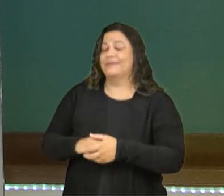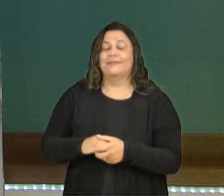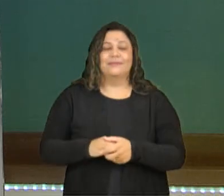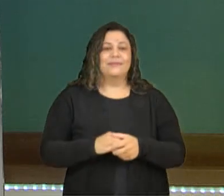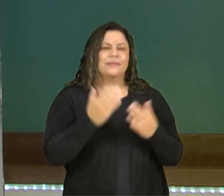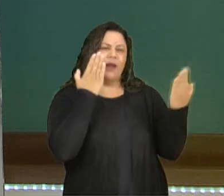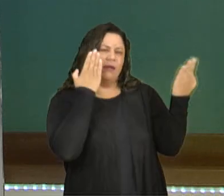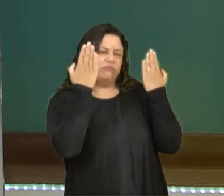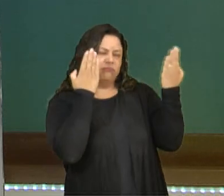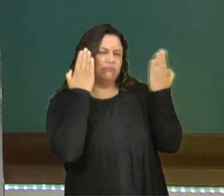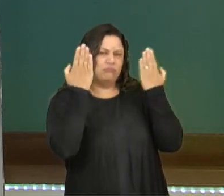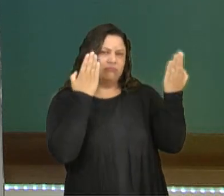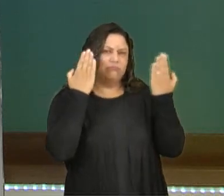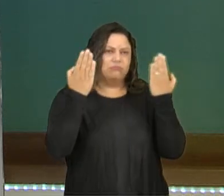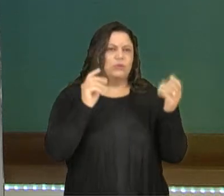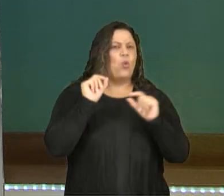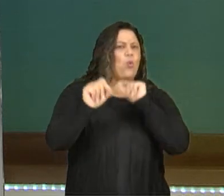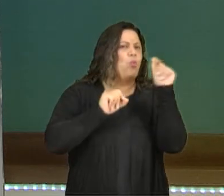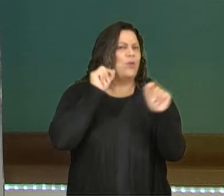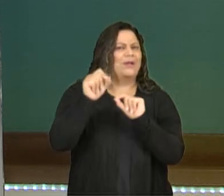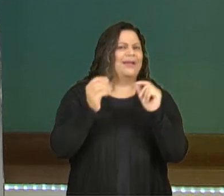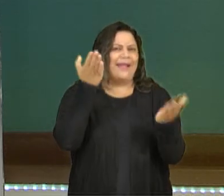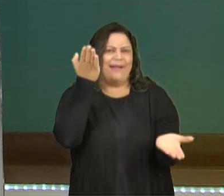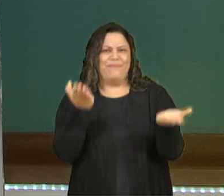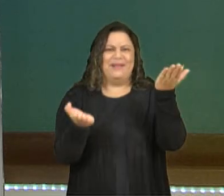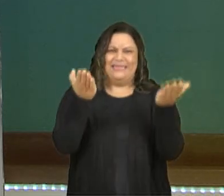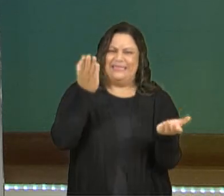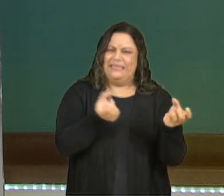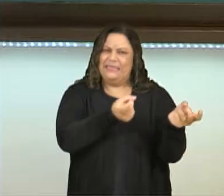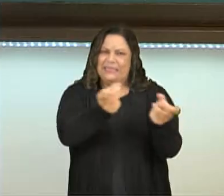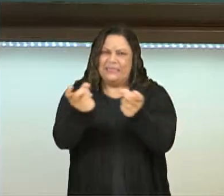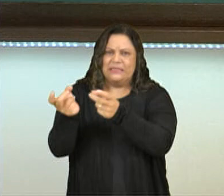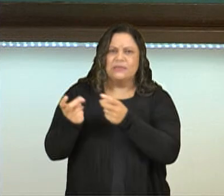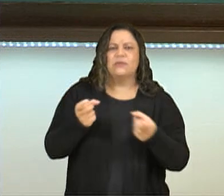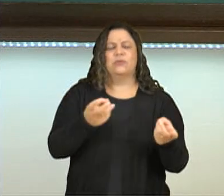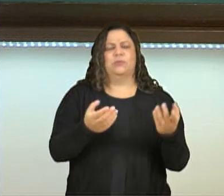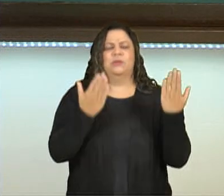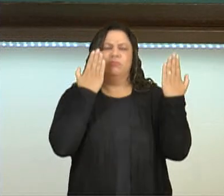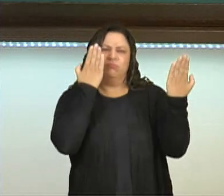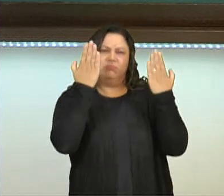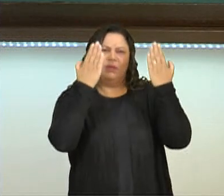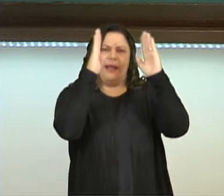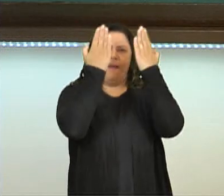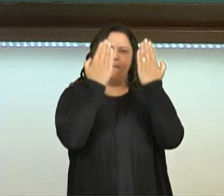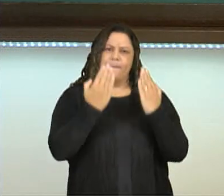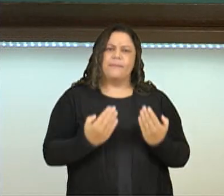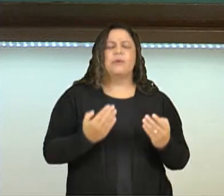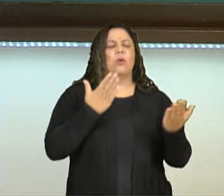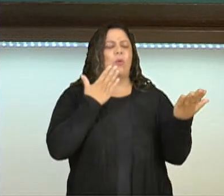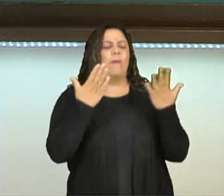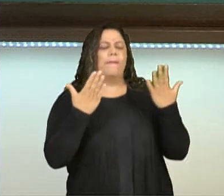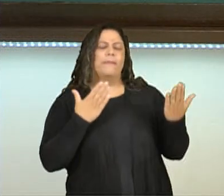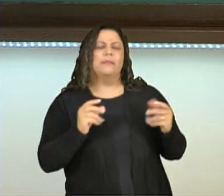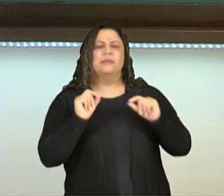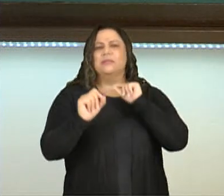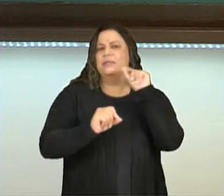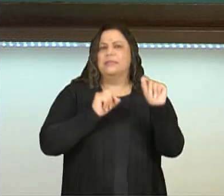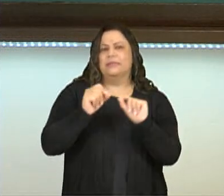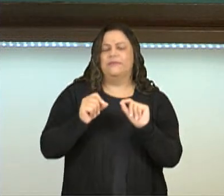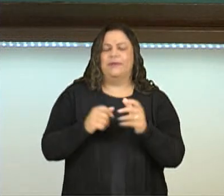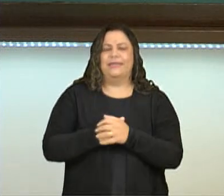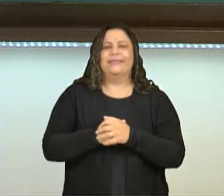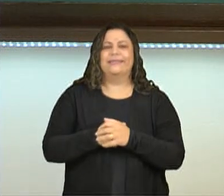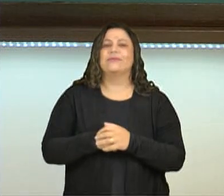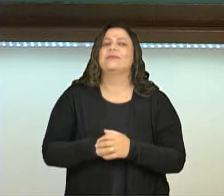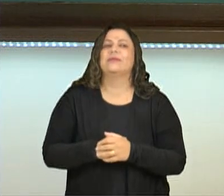da balança comercial. O que é uma balança comercial? É a análise, a comparação que se faz entre o processo